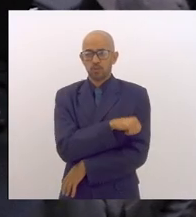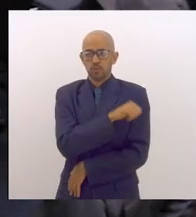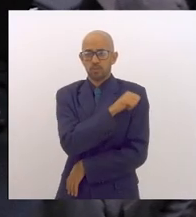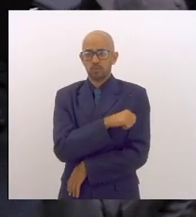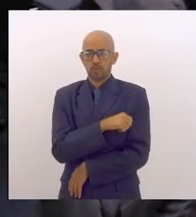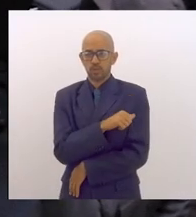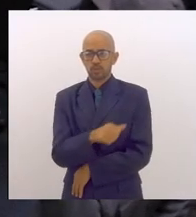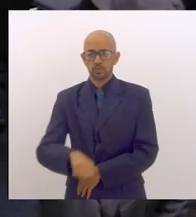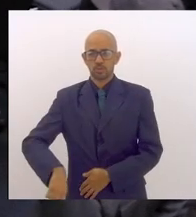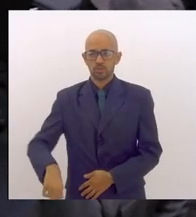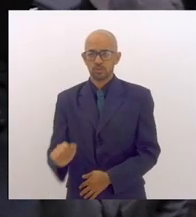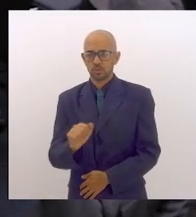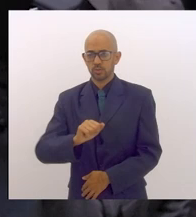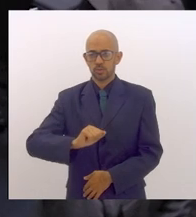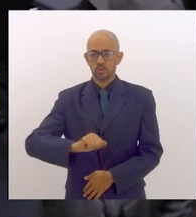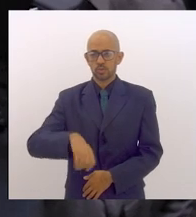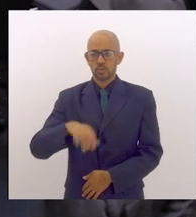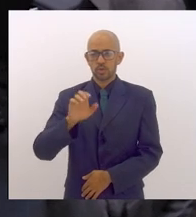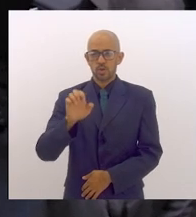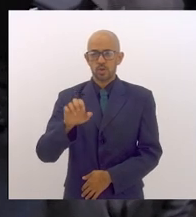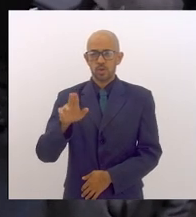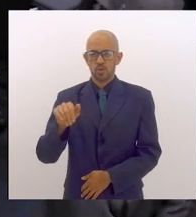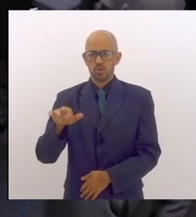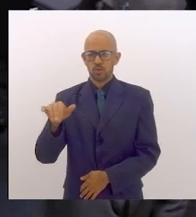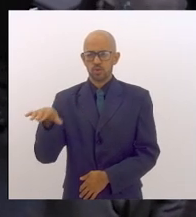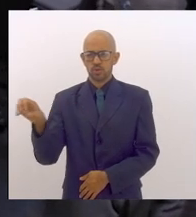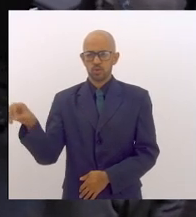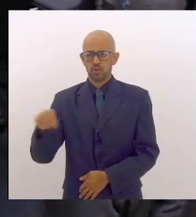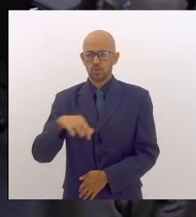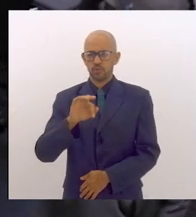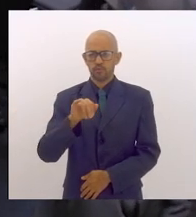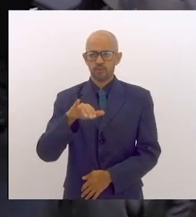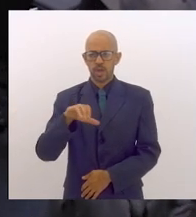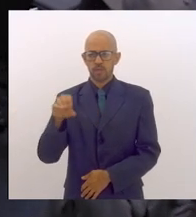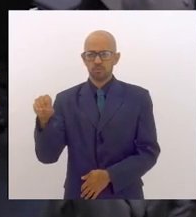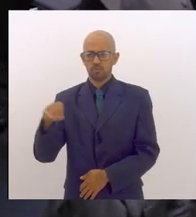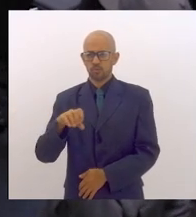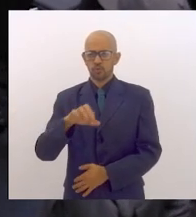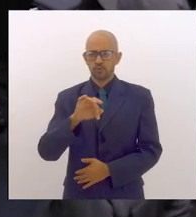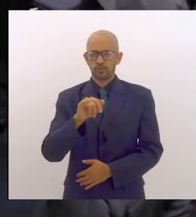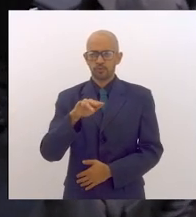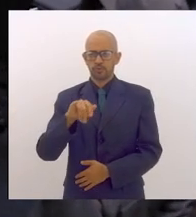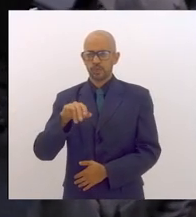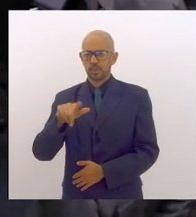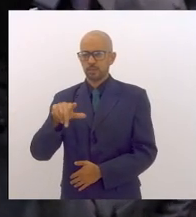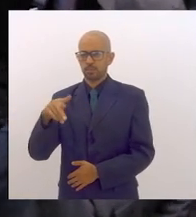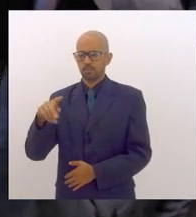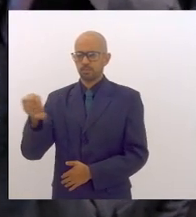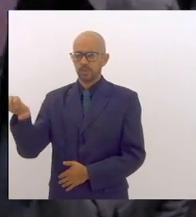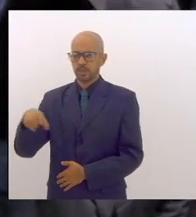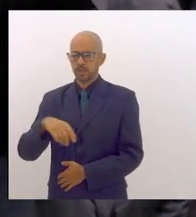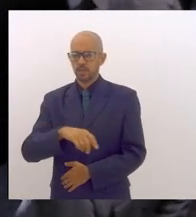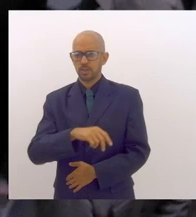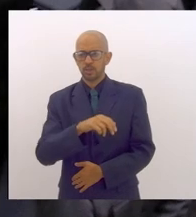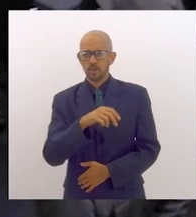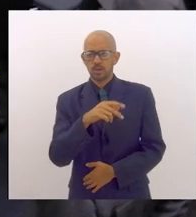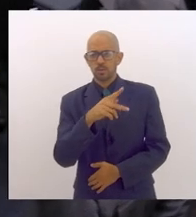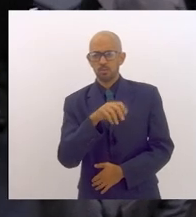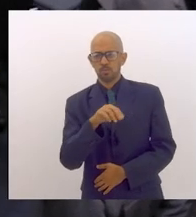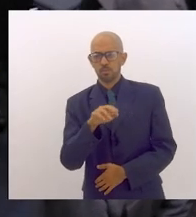Rejane, deputado Eurico Júnior, deputado Fábio Silva, deputado Felipe